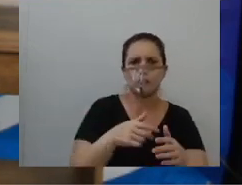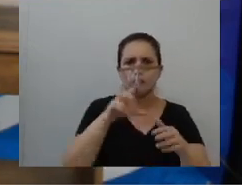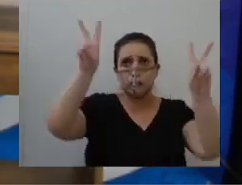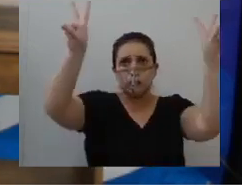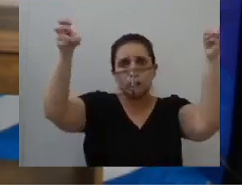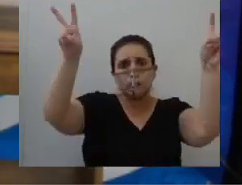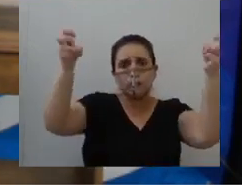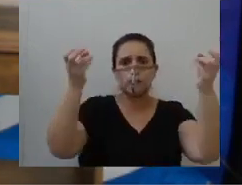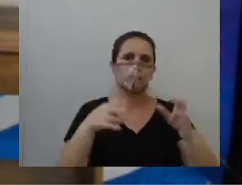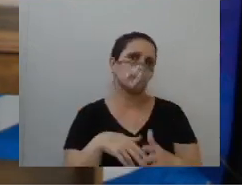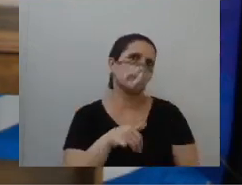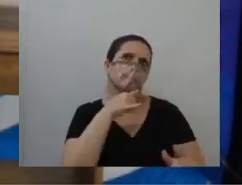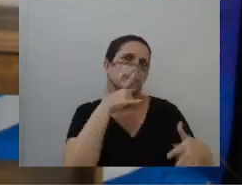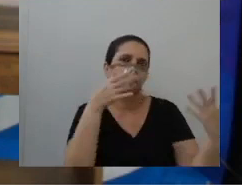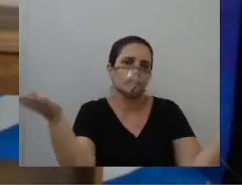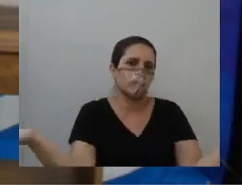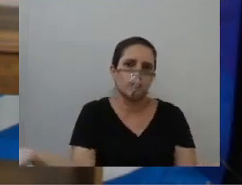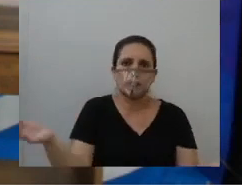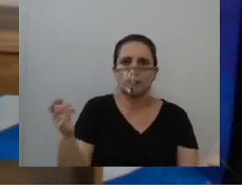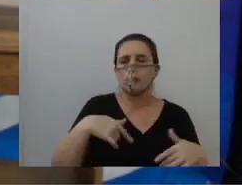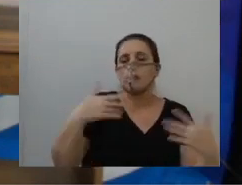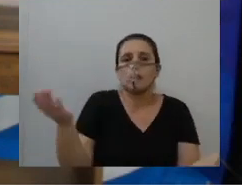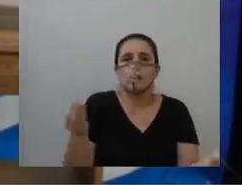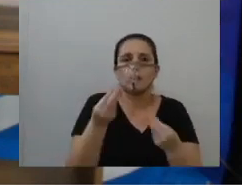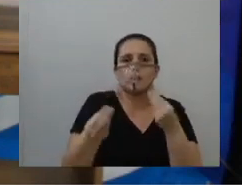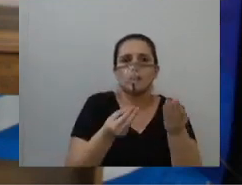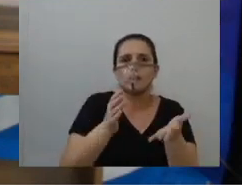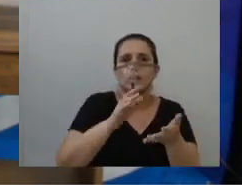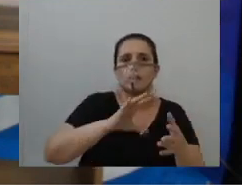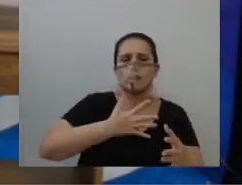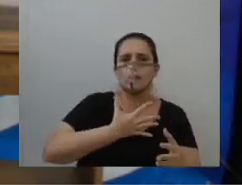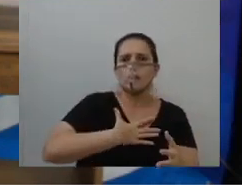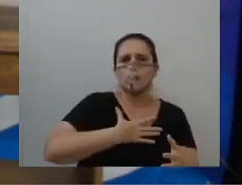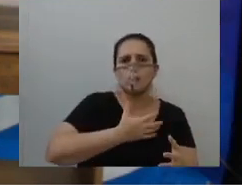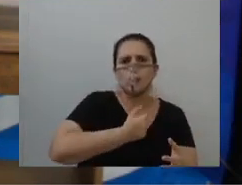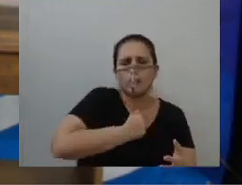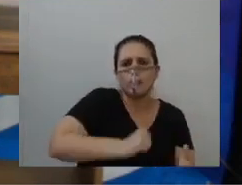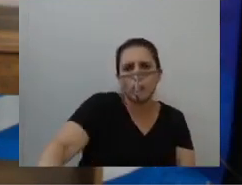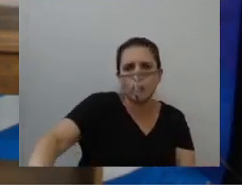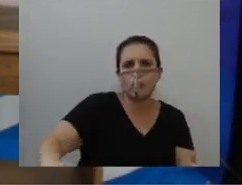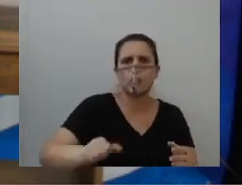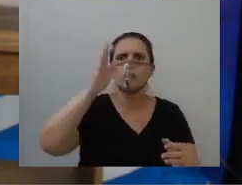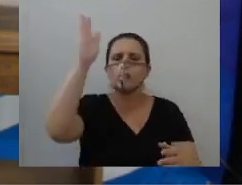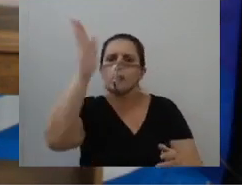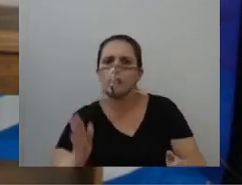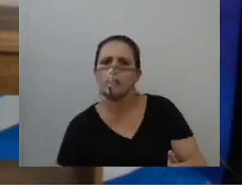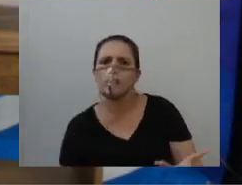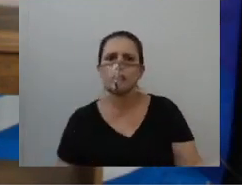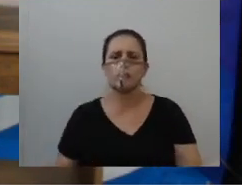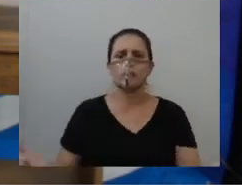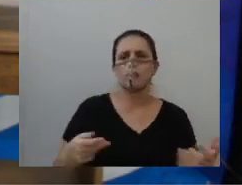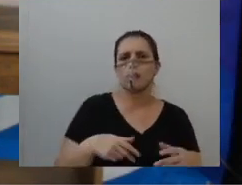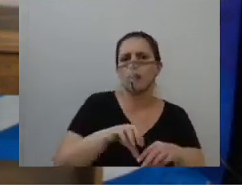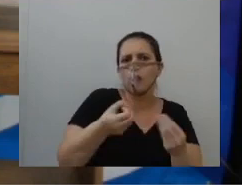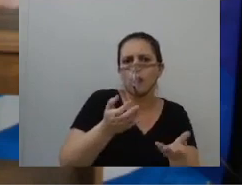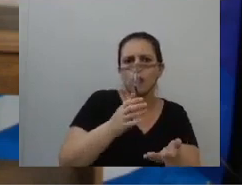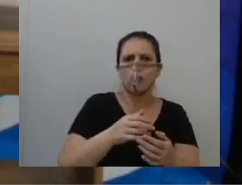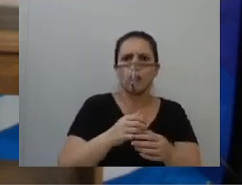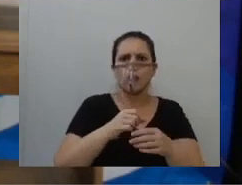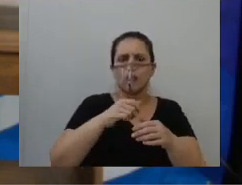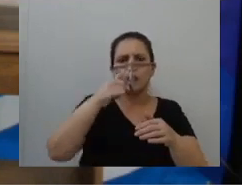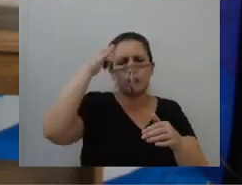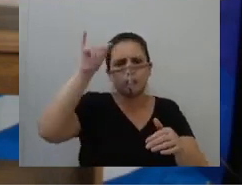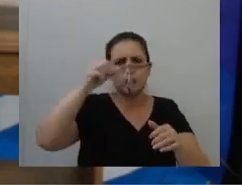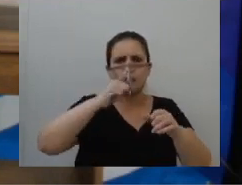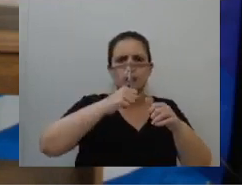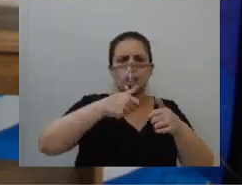sei lá, sobre a descriminalização do aborto no Brasil, ou combate ao racismo no